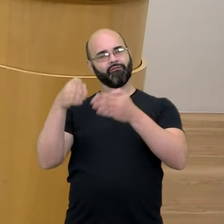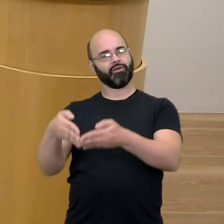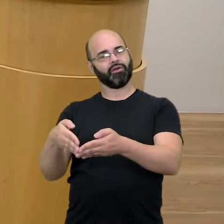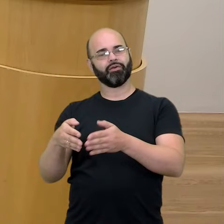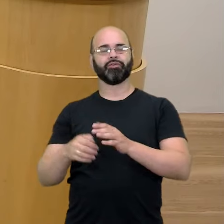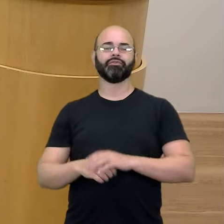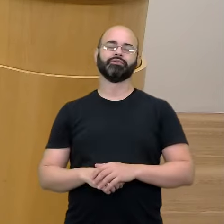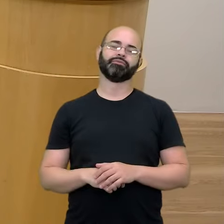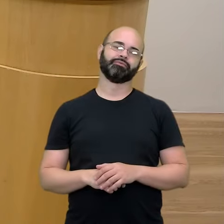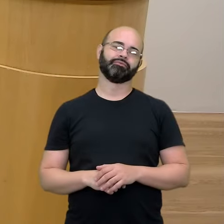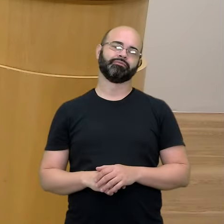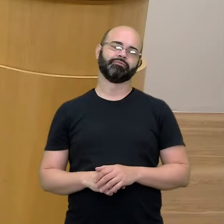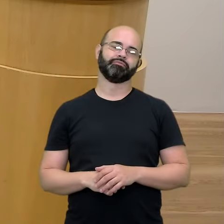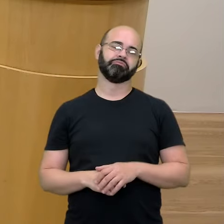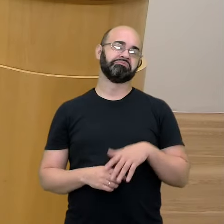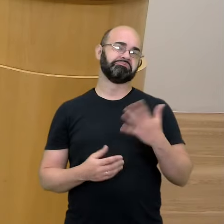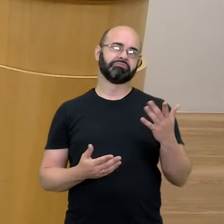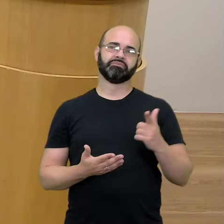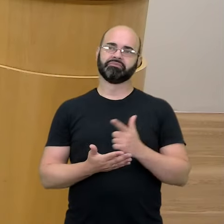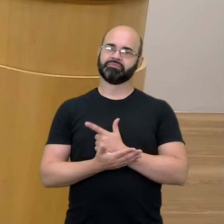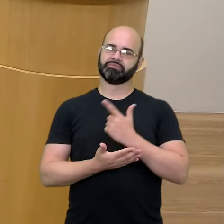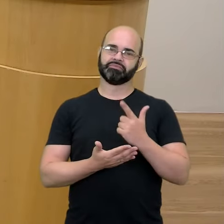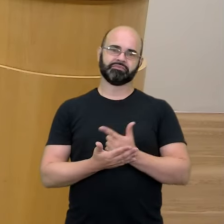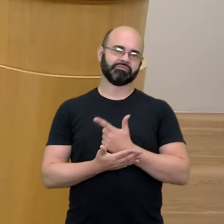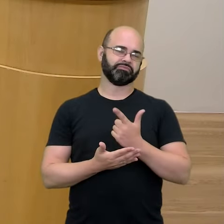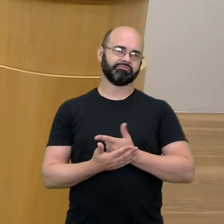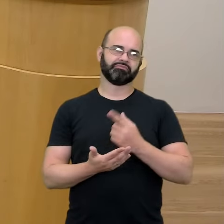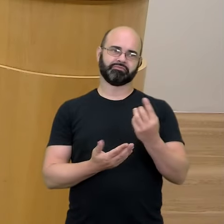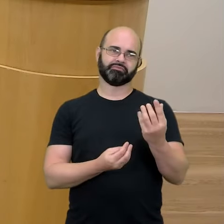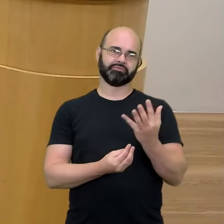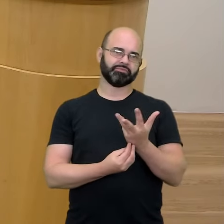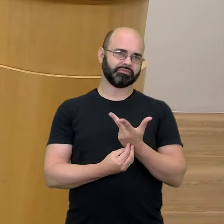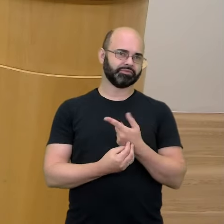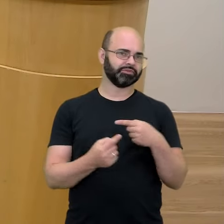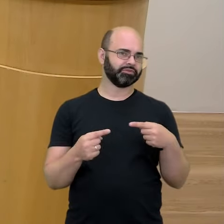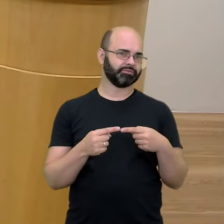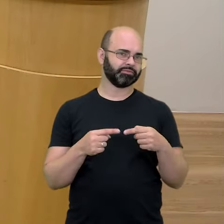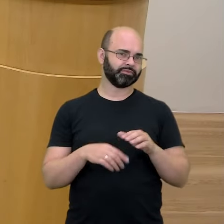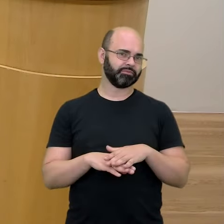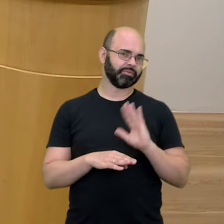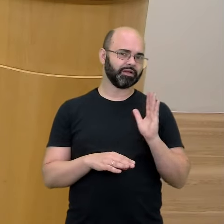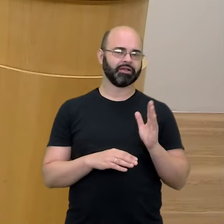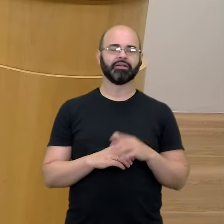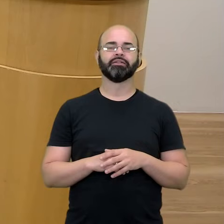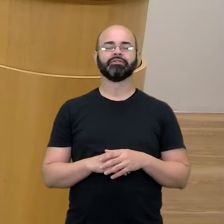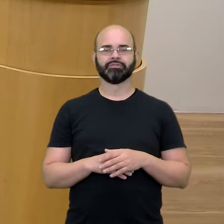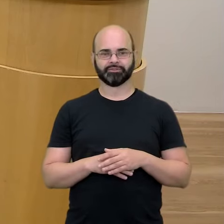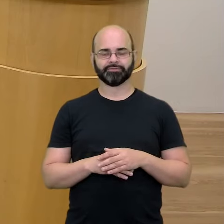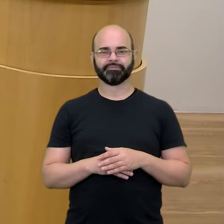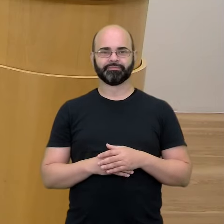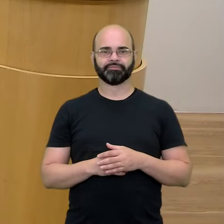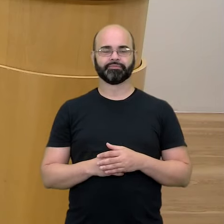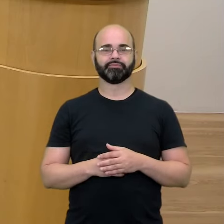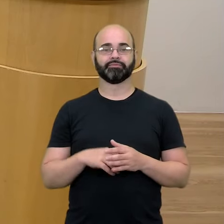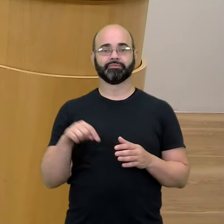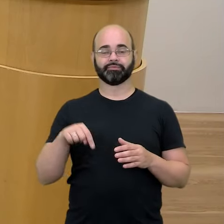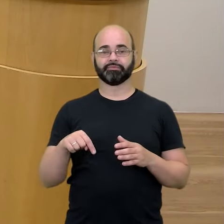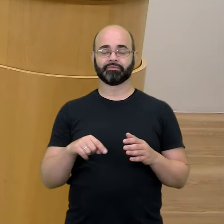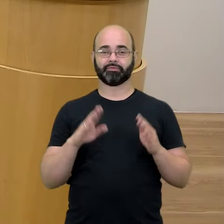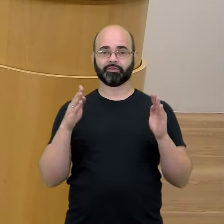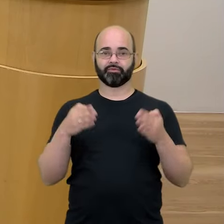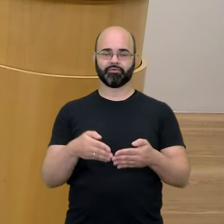uma literatura, sei lá, mais ligada à arte, ligado ao debate contemporâneo. O nosso foco aqui é a